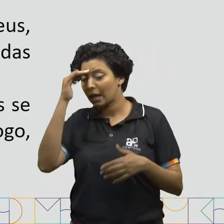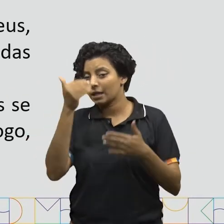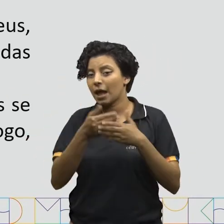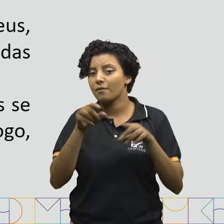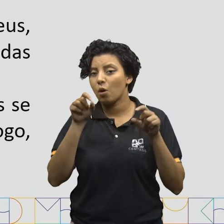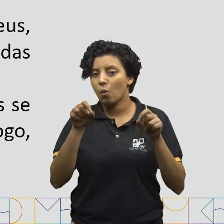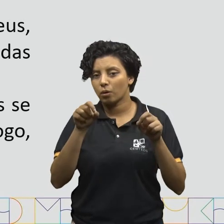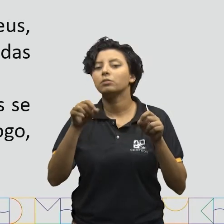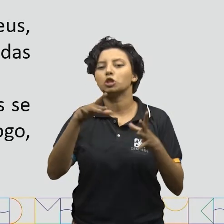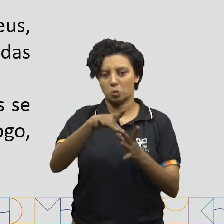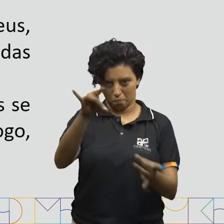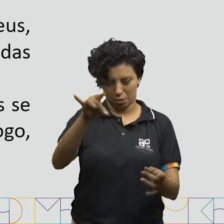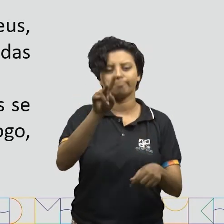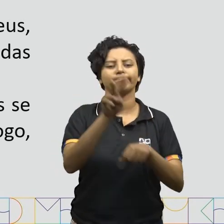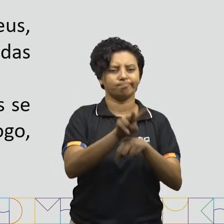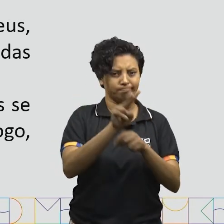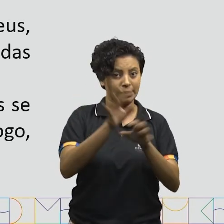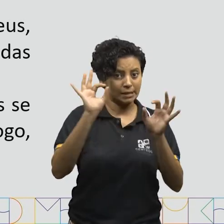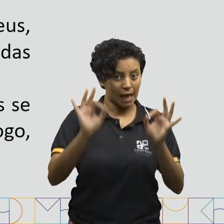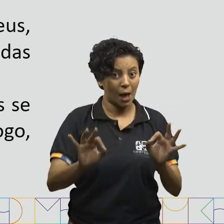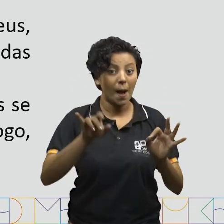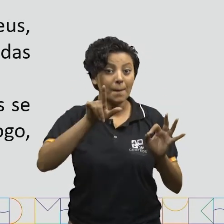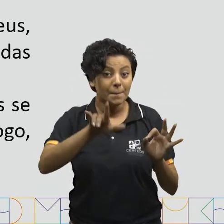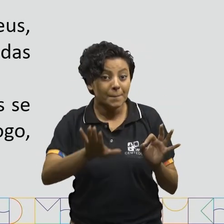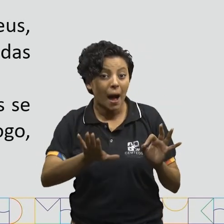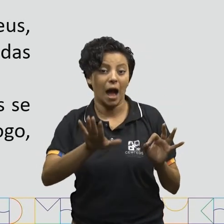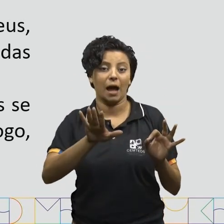Samis acreditavam sim em espíritos guardiões e